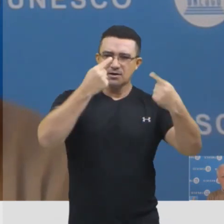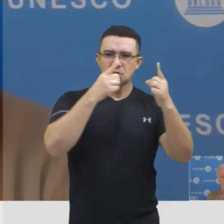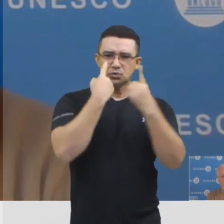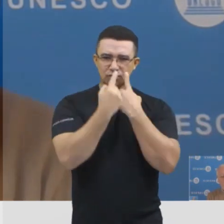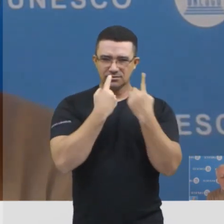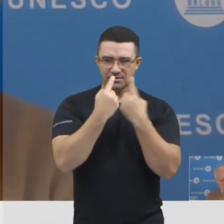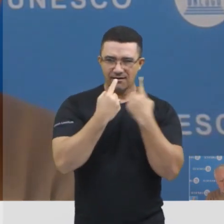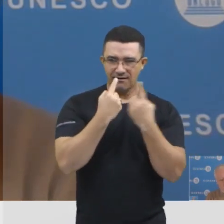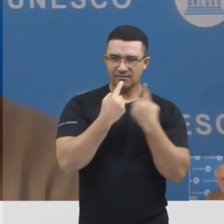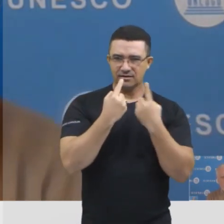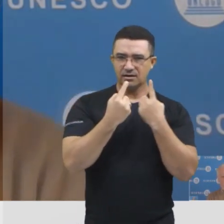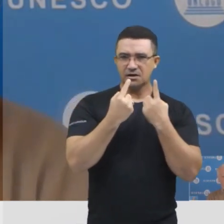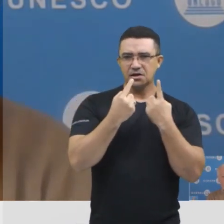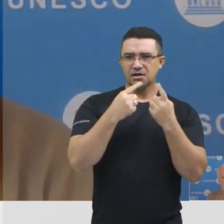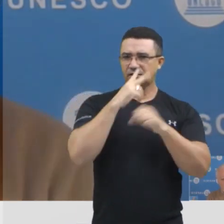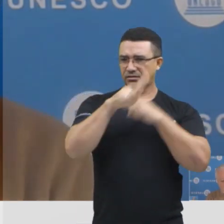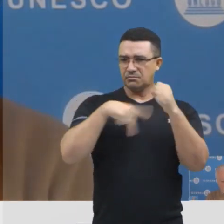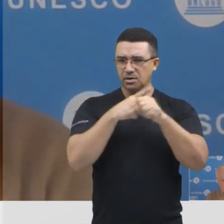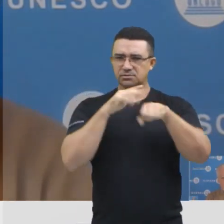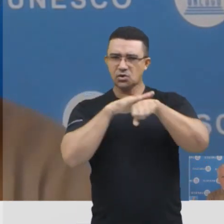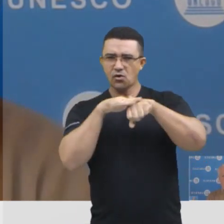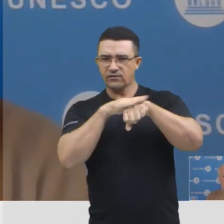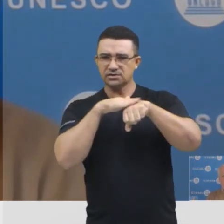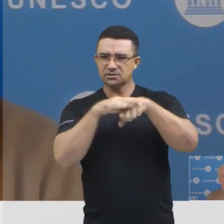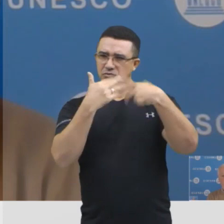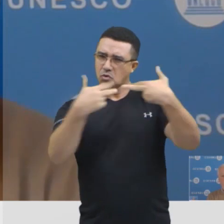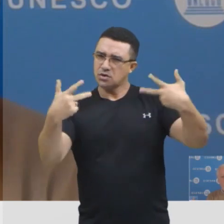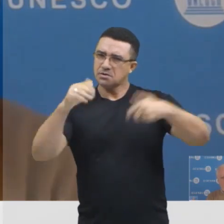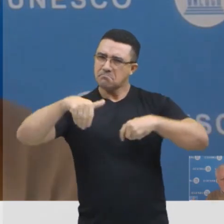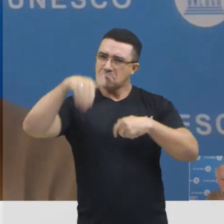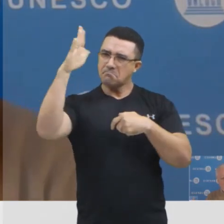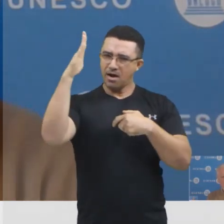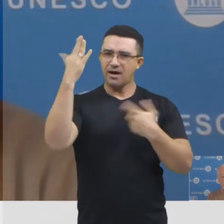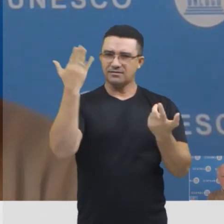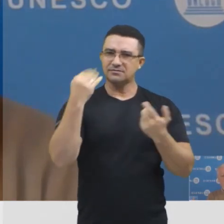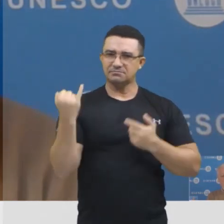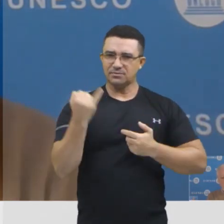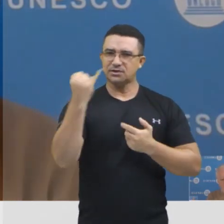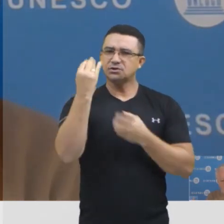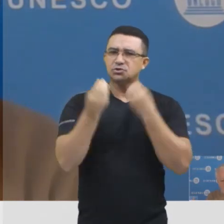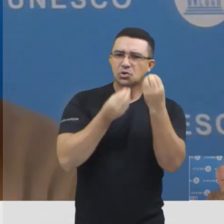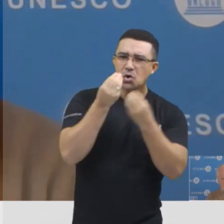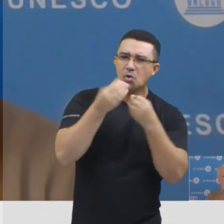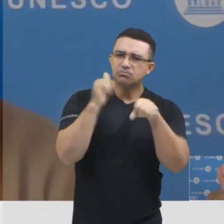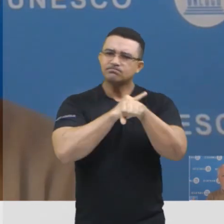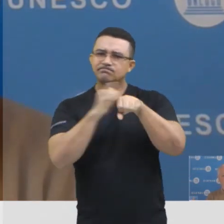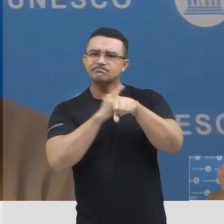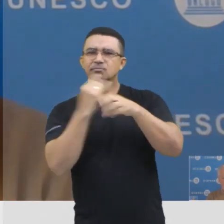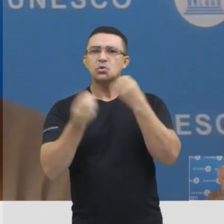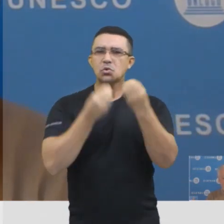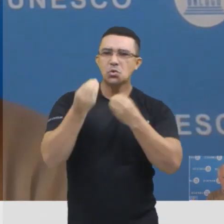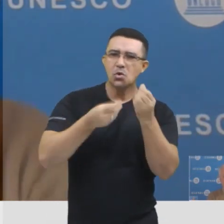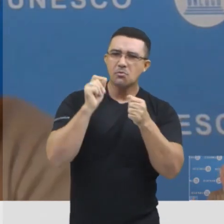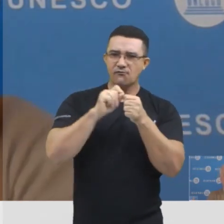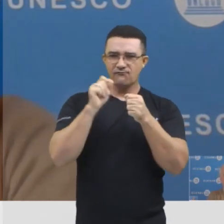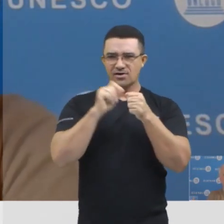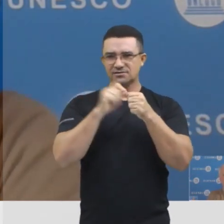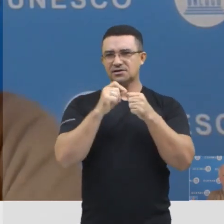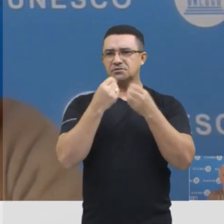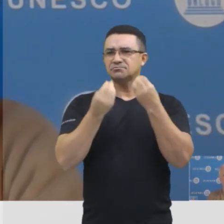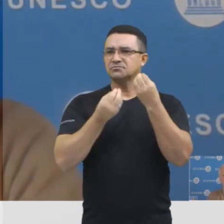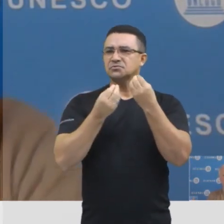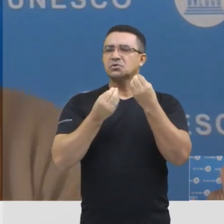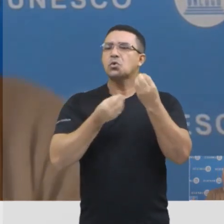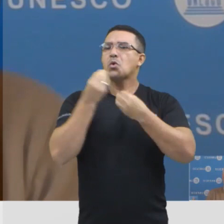poderemos ir a coisas mais concretas, mais específicas, de como agir, de como fazer, de quais são os